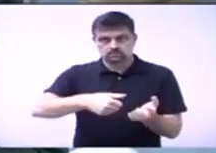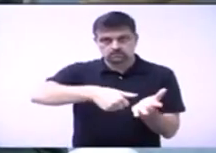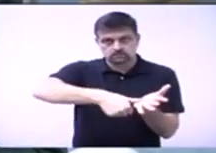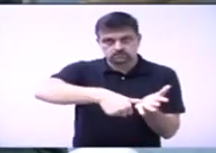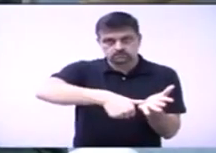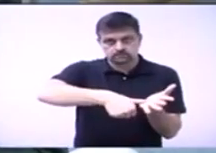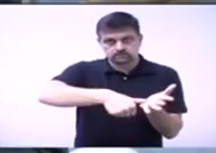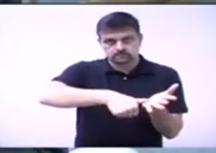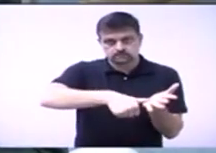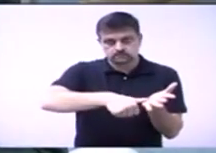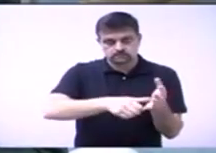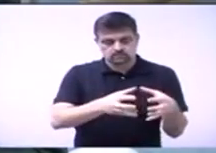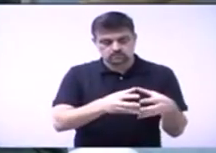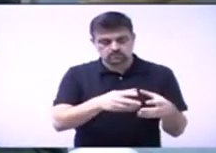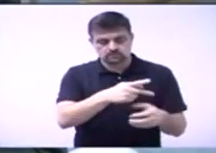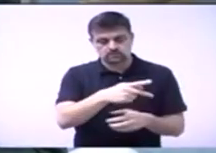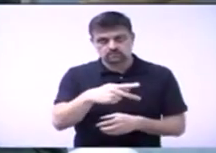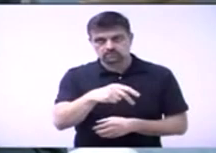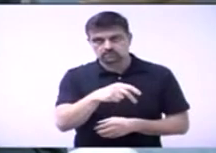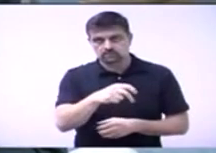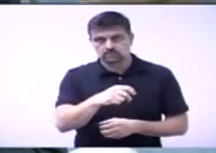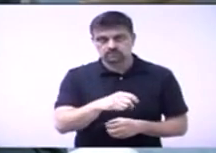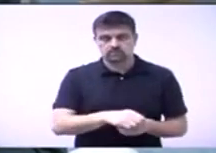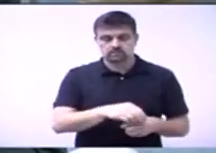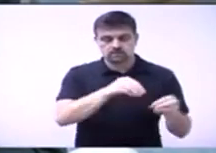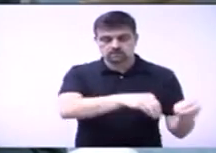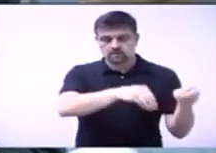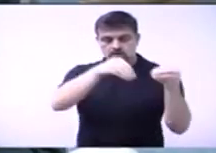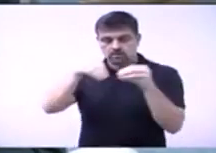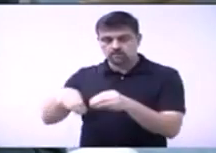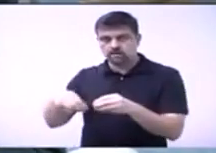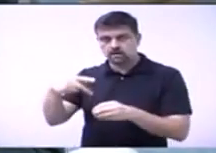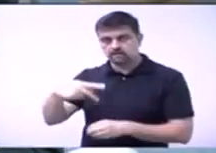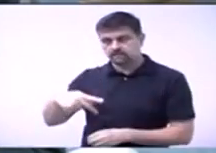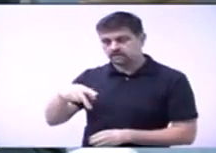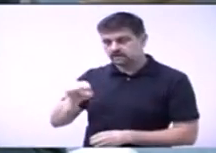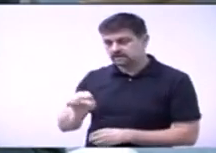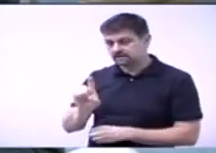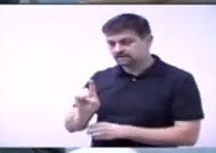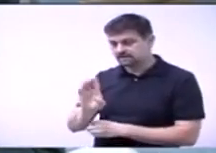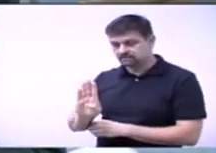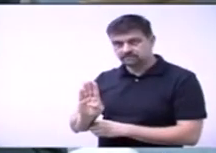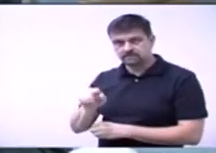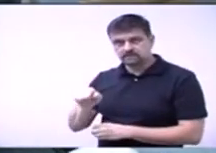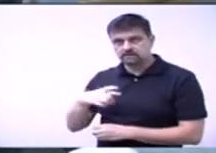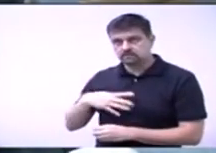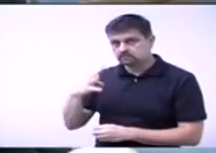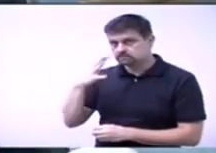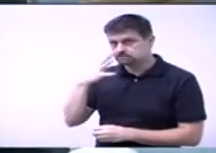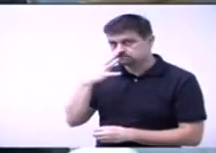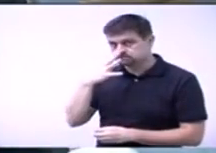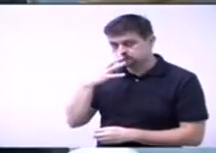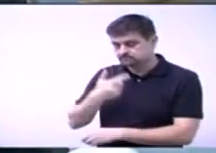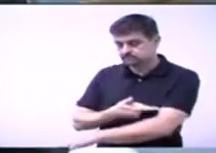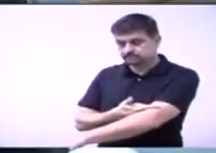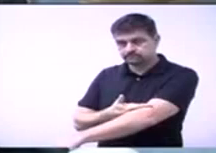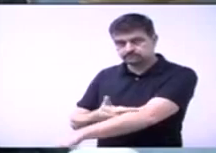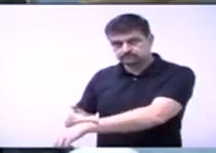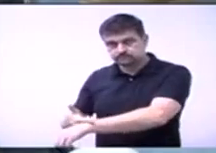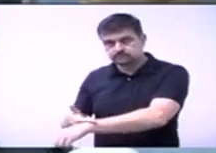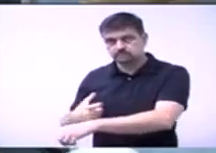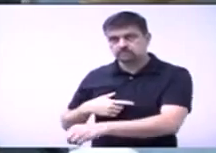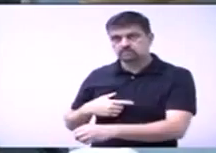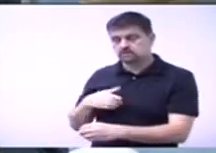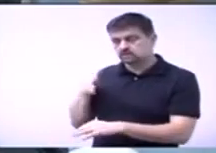PPS. Informar também que eu me filiei ao PSDB, um partido que sempre admirei e que eu vim fazer